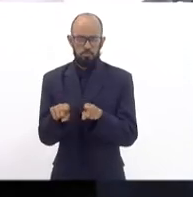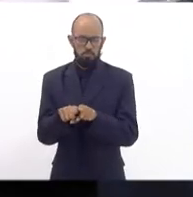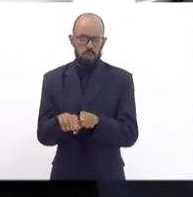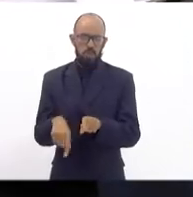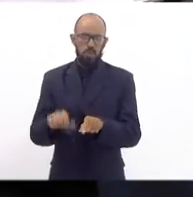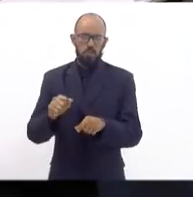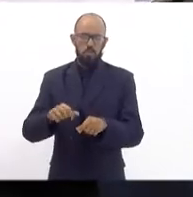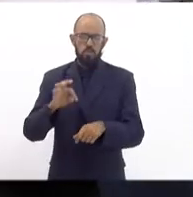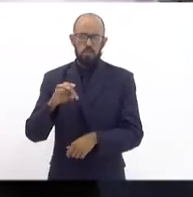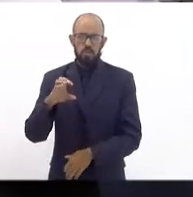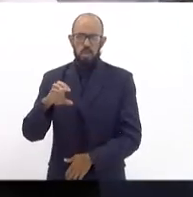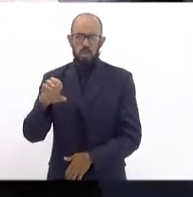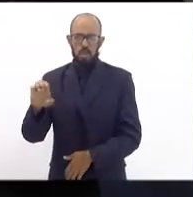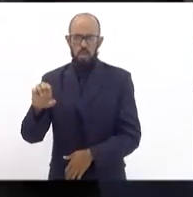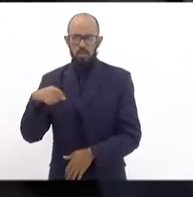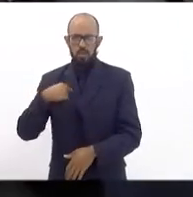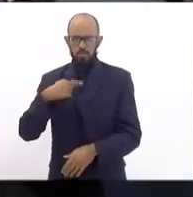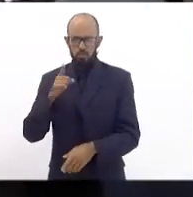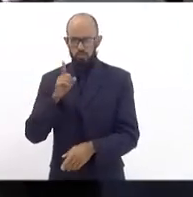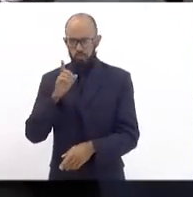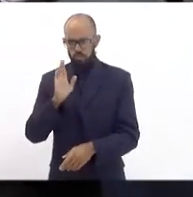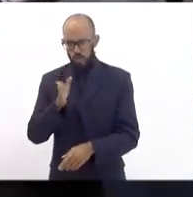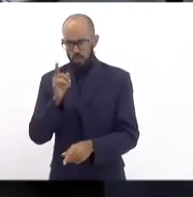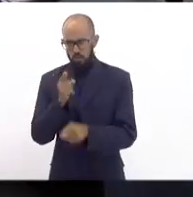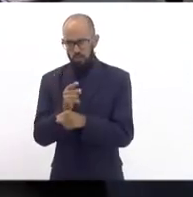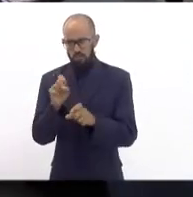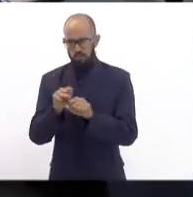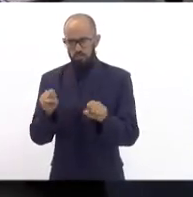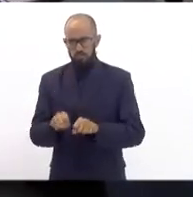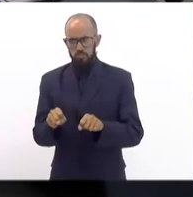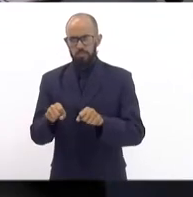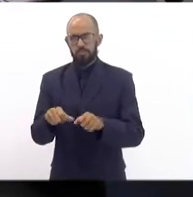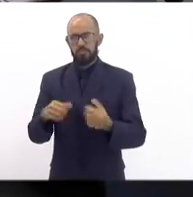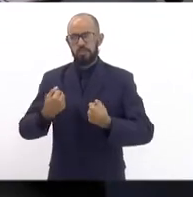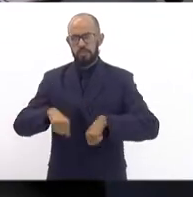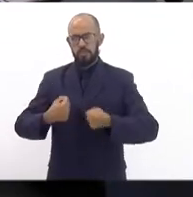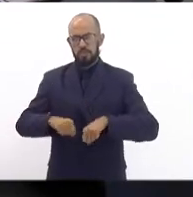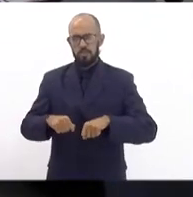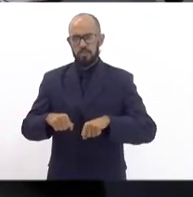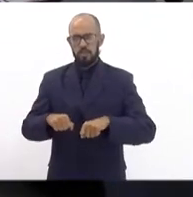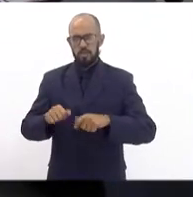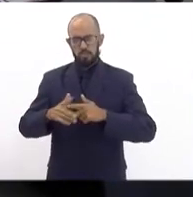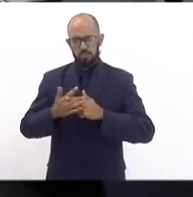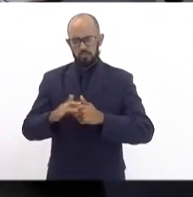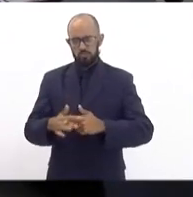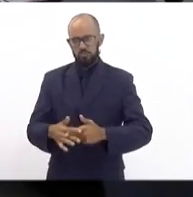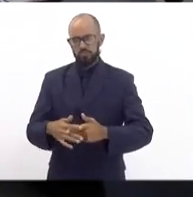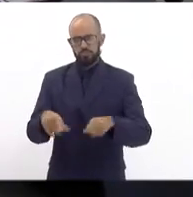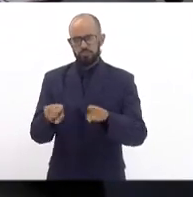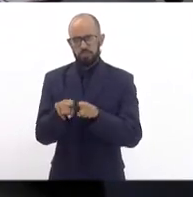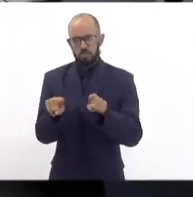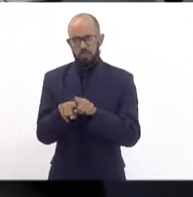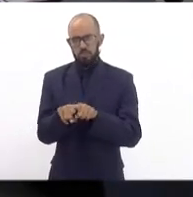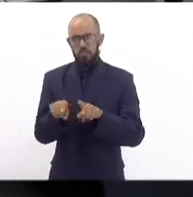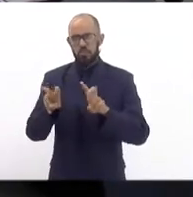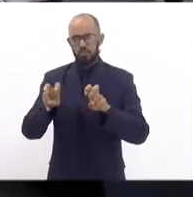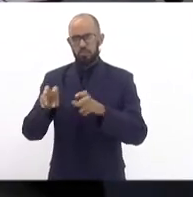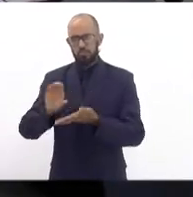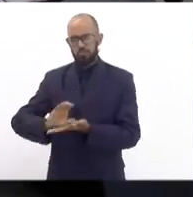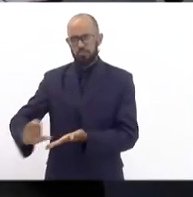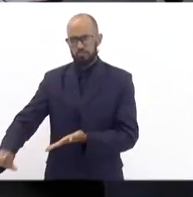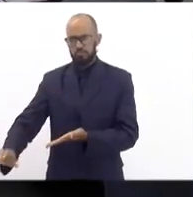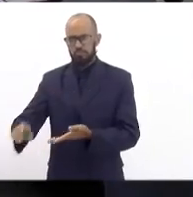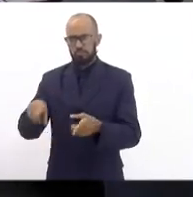relativo à questão do reajuste ordinário, essa necessidade de aprimoramento, e a questão relativa também aos investimentos